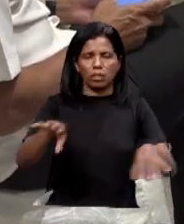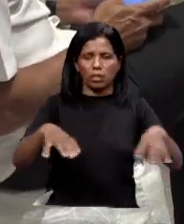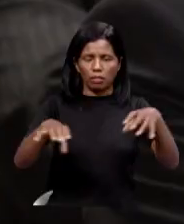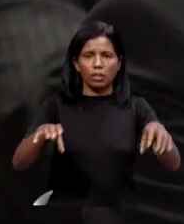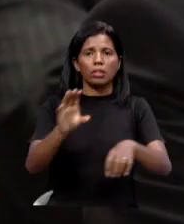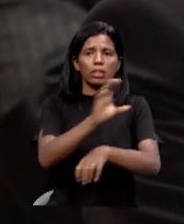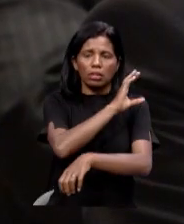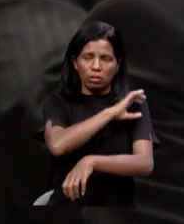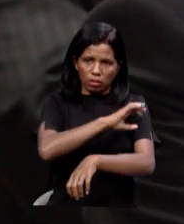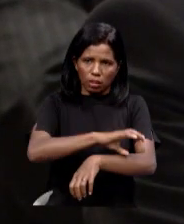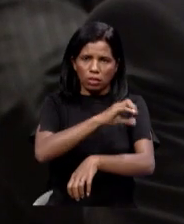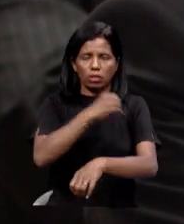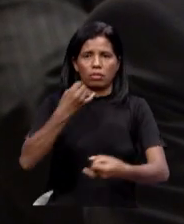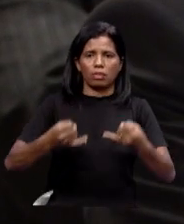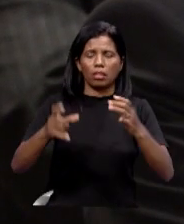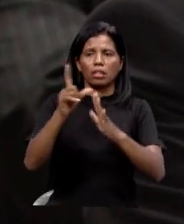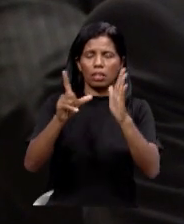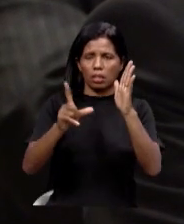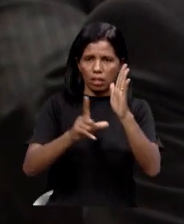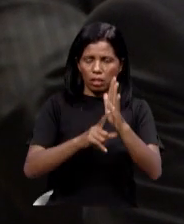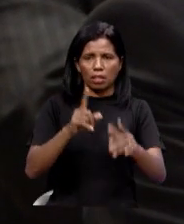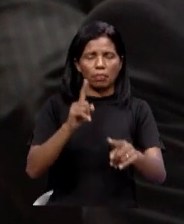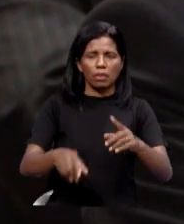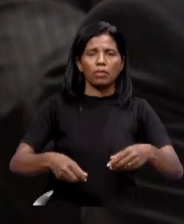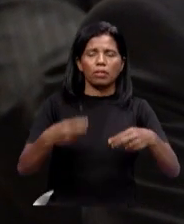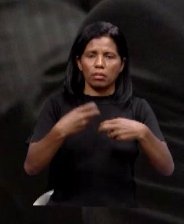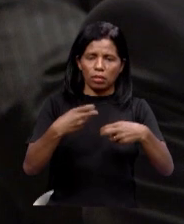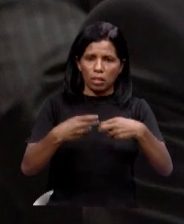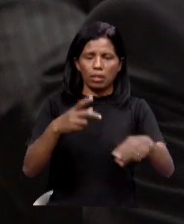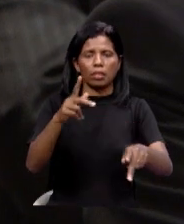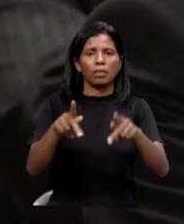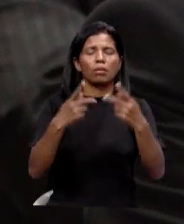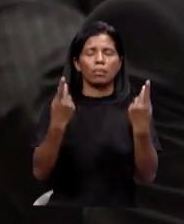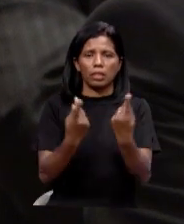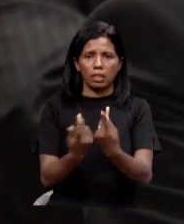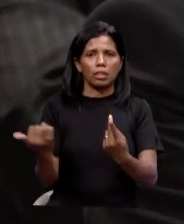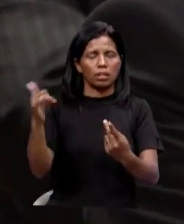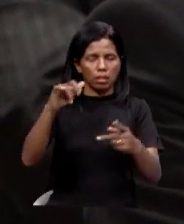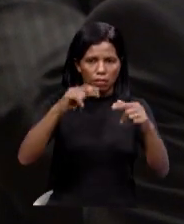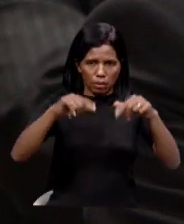no organ judiciaru nu ne la bel fu impactu ba investor Sira ben hir investi i Timor-Leste.